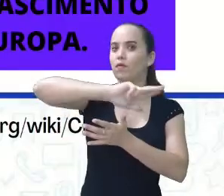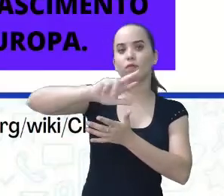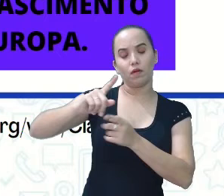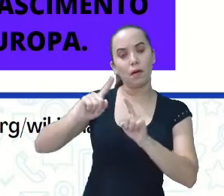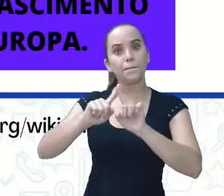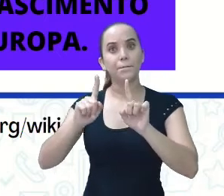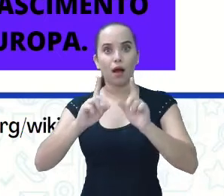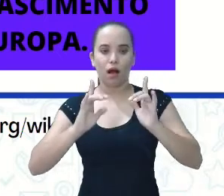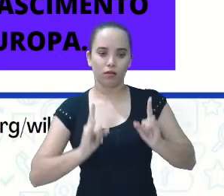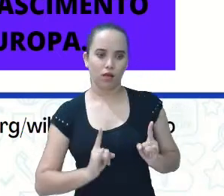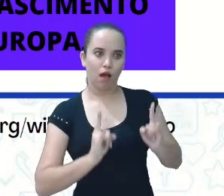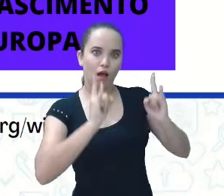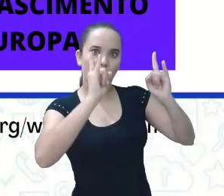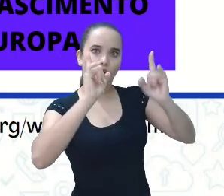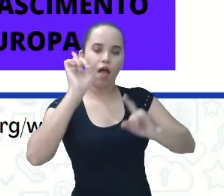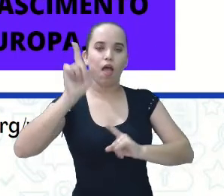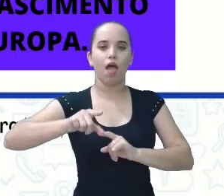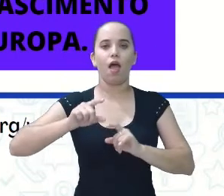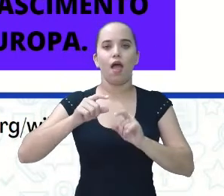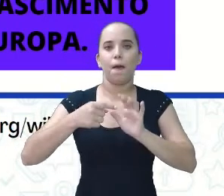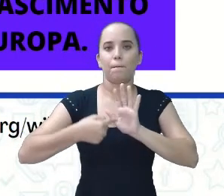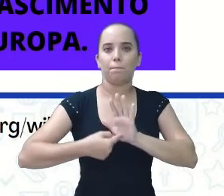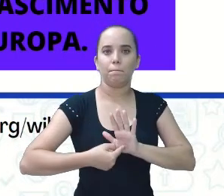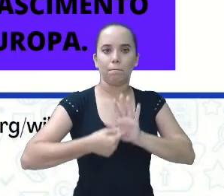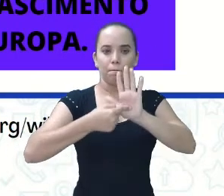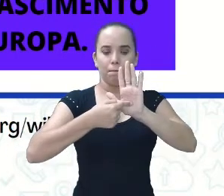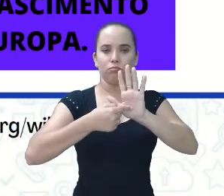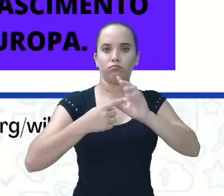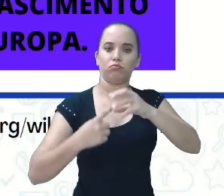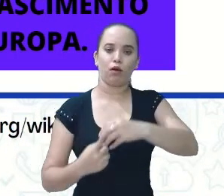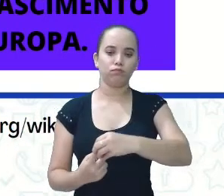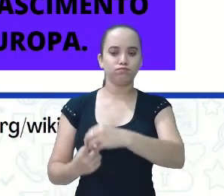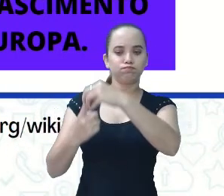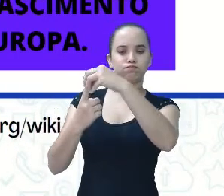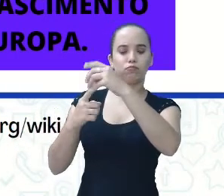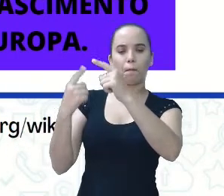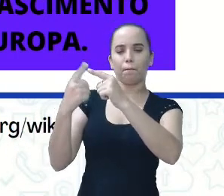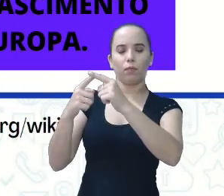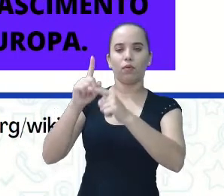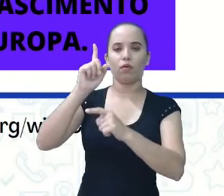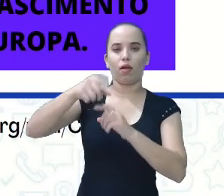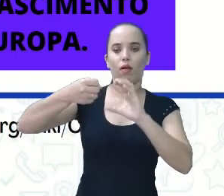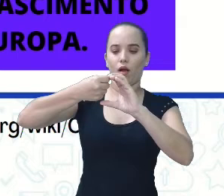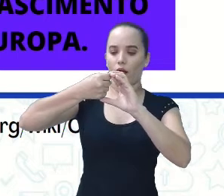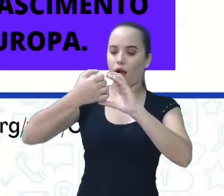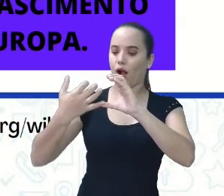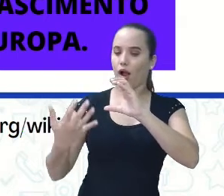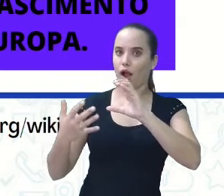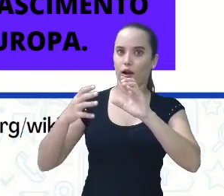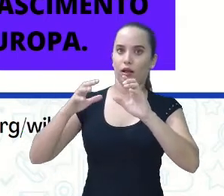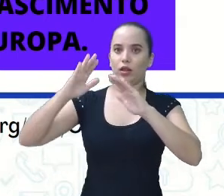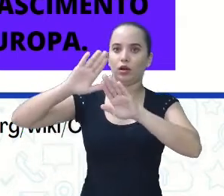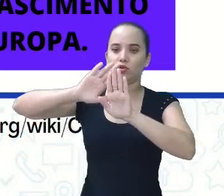muito. E se destaca porque as características estéticas, elas são marcantes, né?